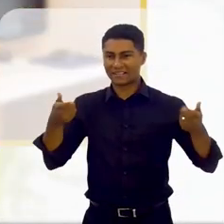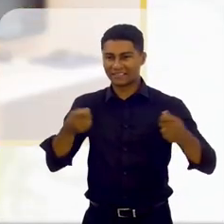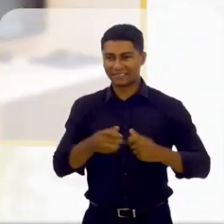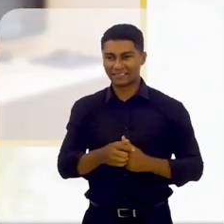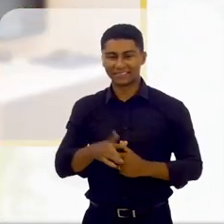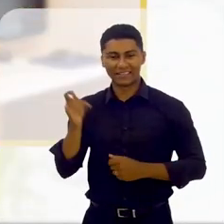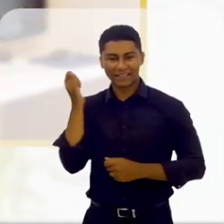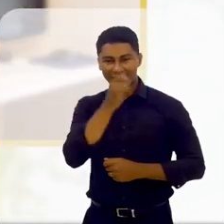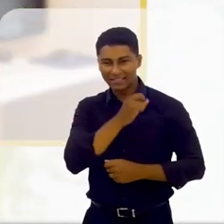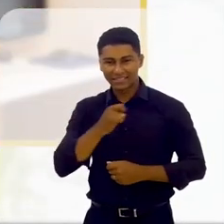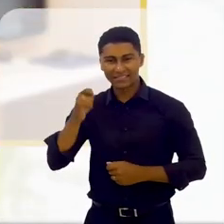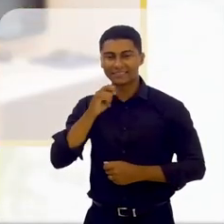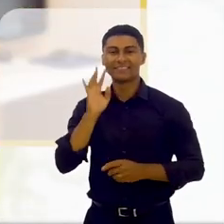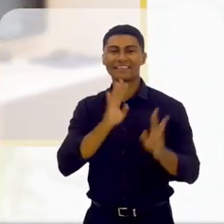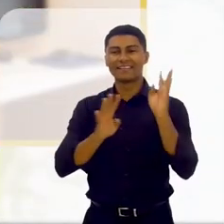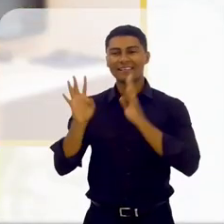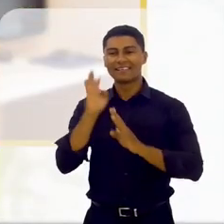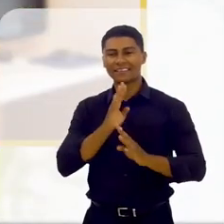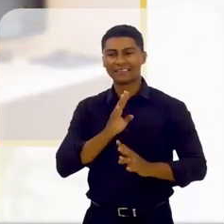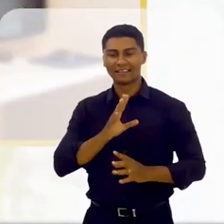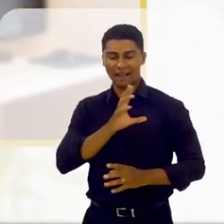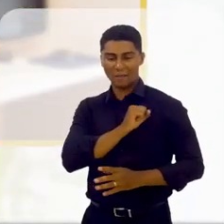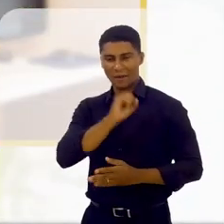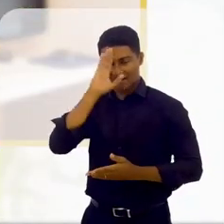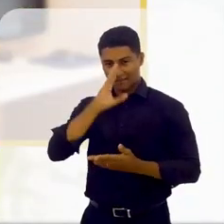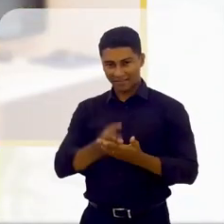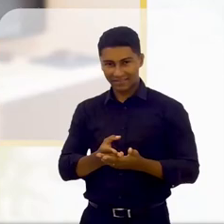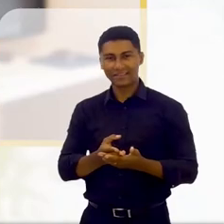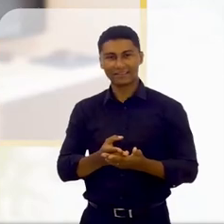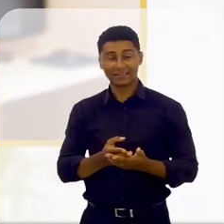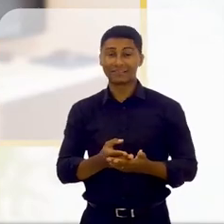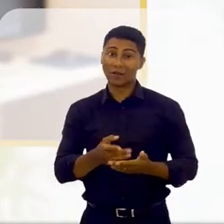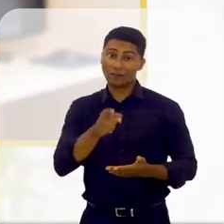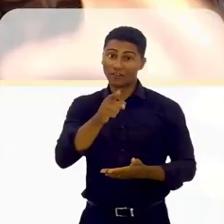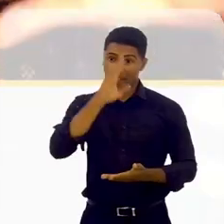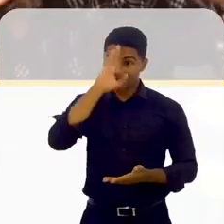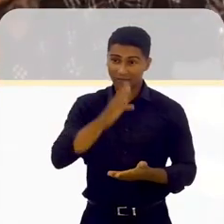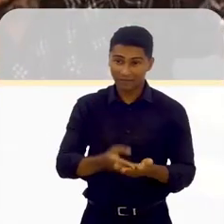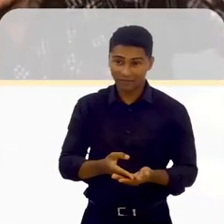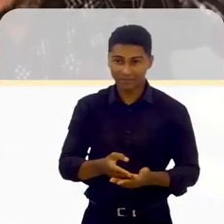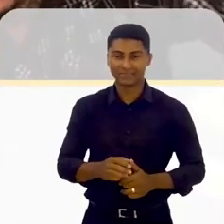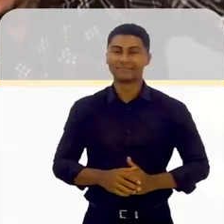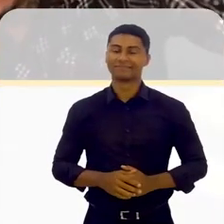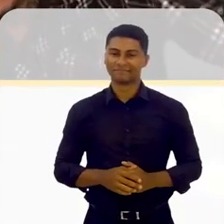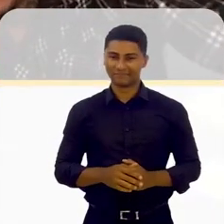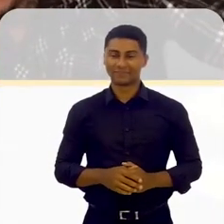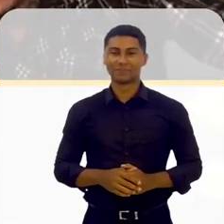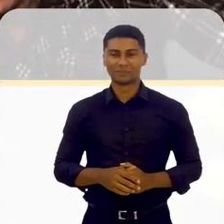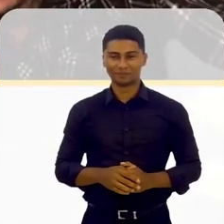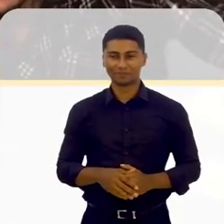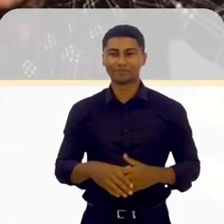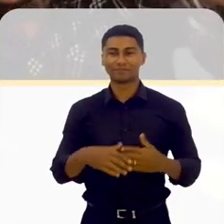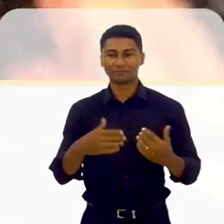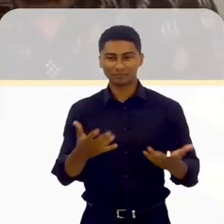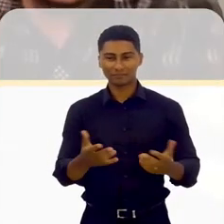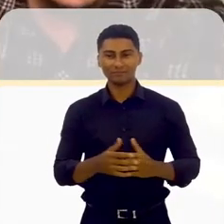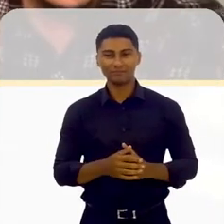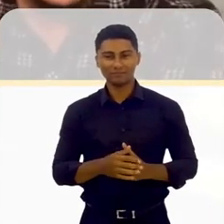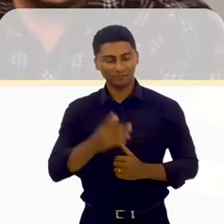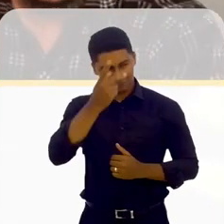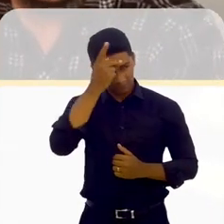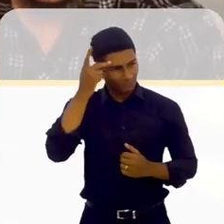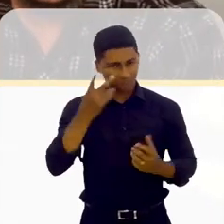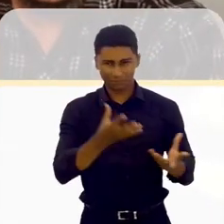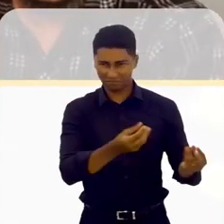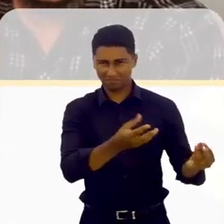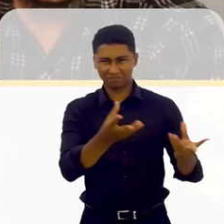maravilhosas, que energia bacana. Acredita no amor, que eu acredito em você, ou seja, eu Diz acredito que assim. você seja capaz de amar. Tanta gente